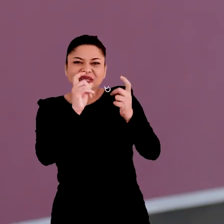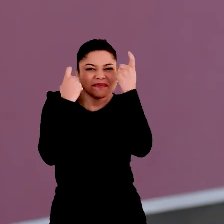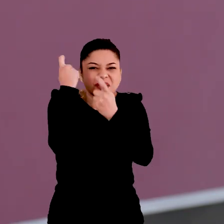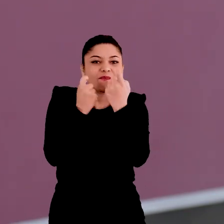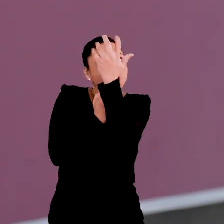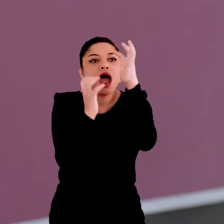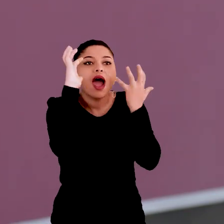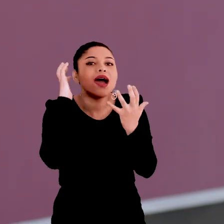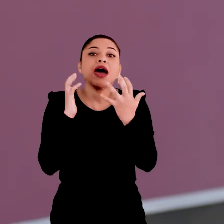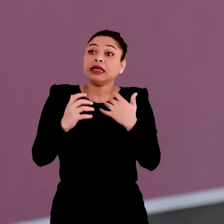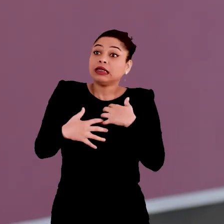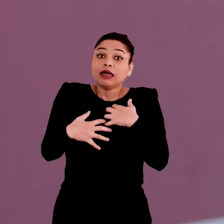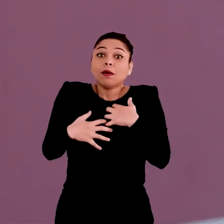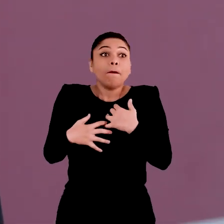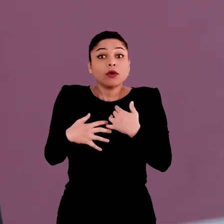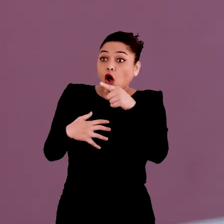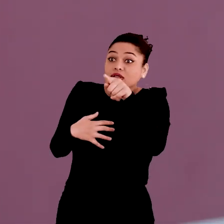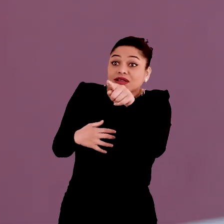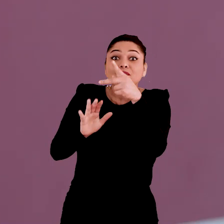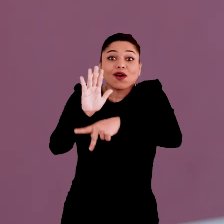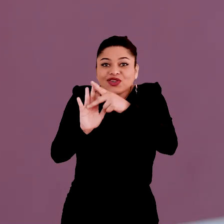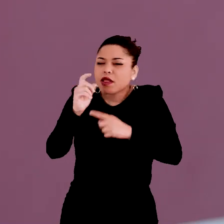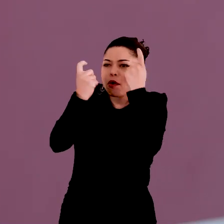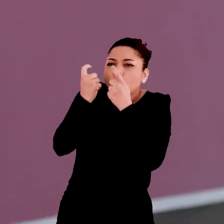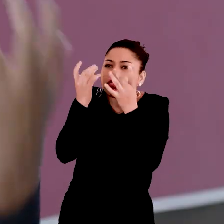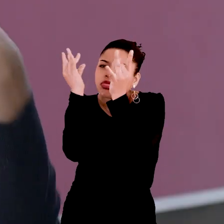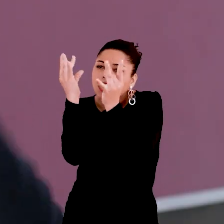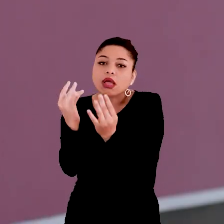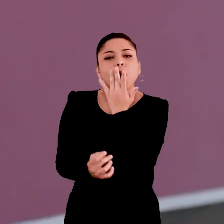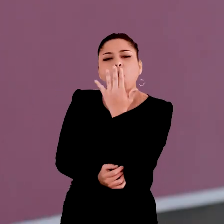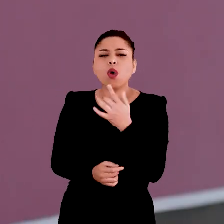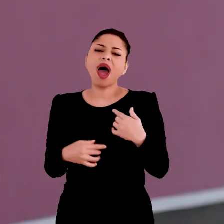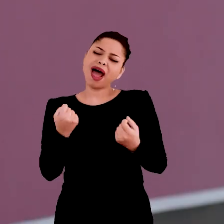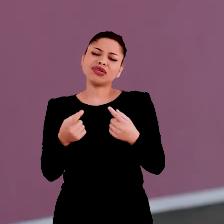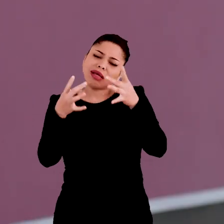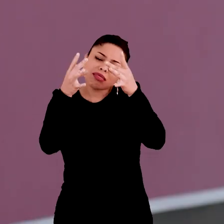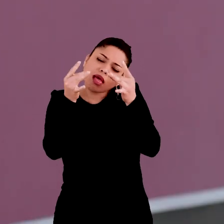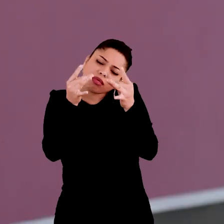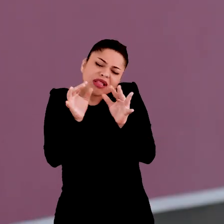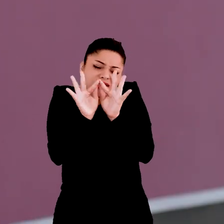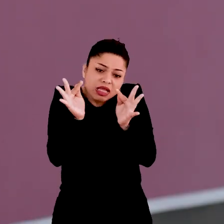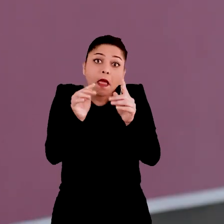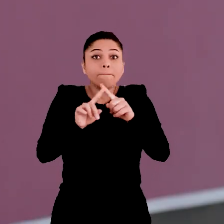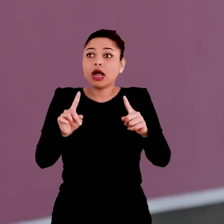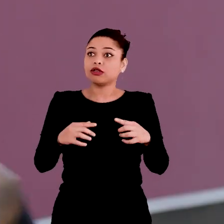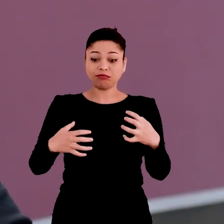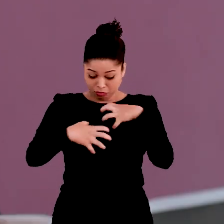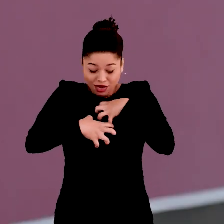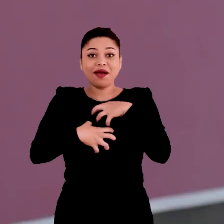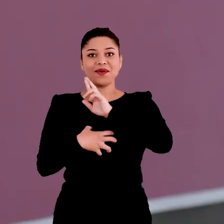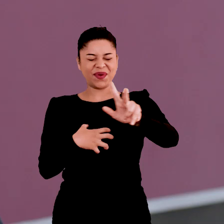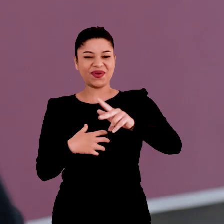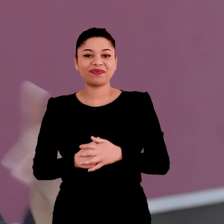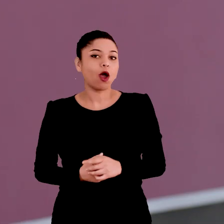são pequenos detalhes que fazem uma diferença muito grande. E eu acho que um outro ponto também que vocês vão observar ao